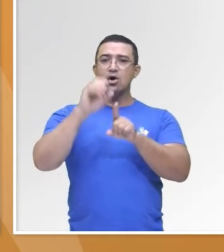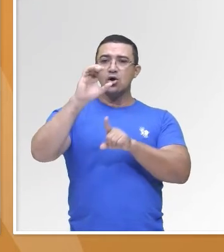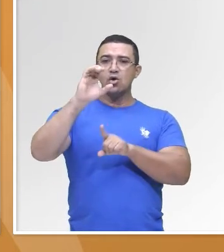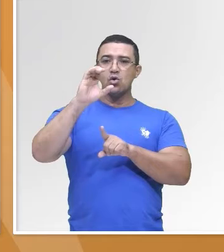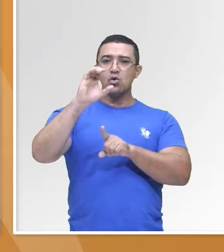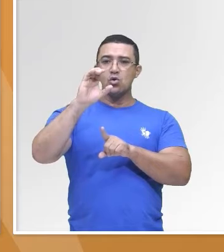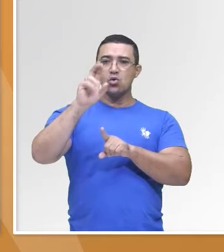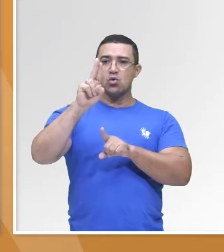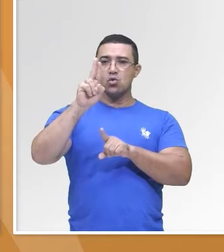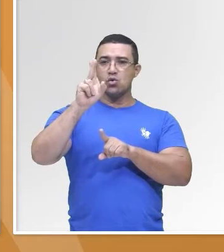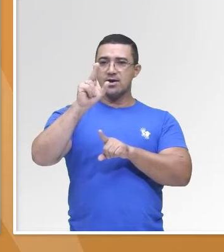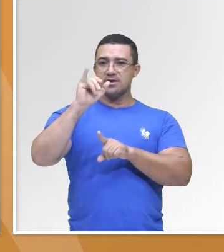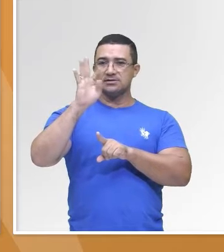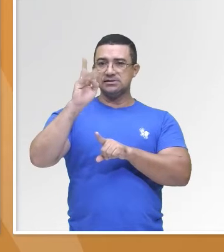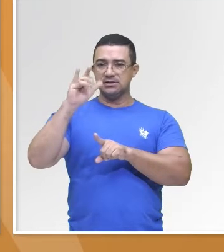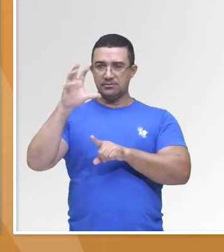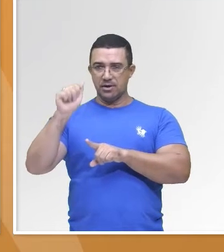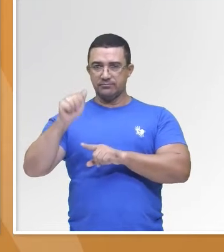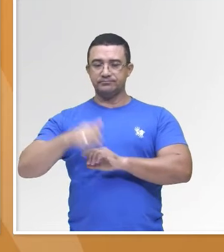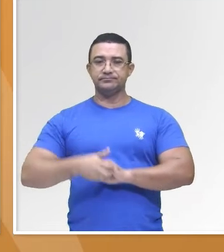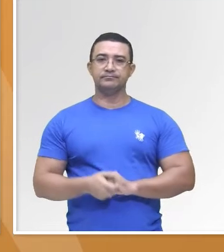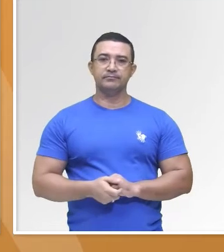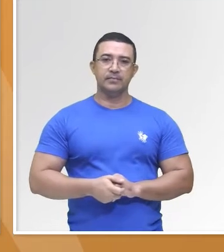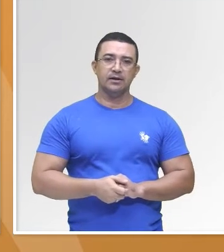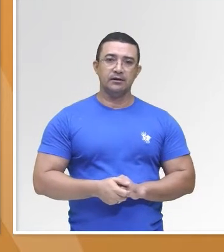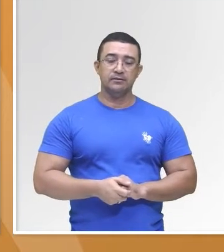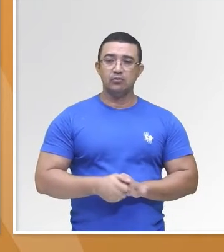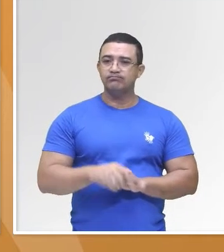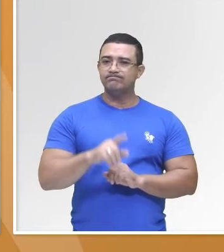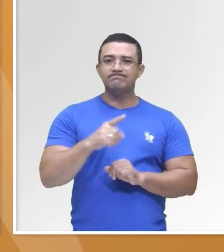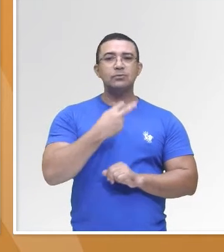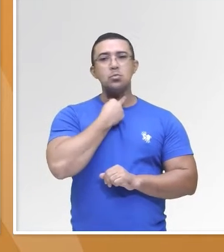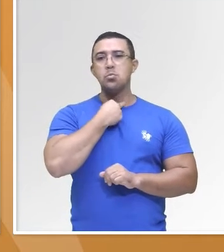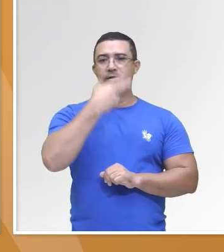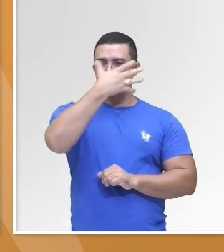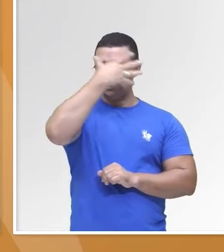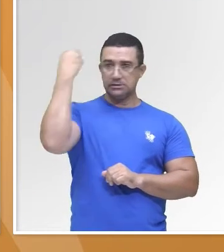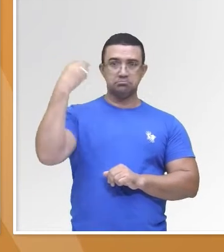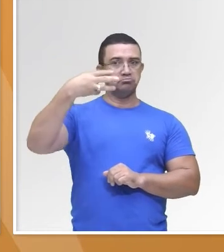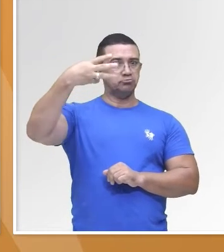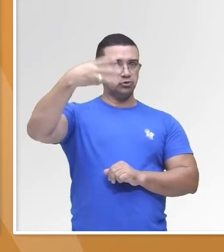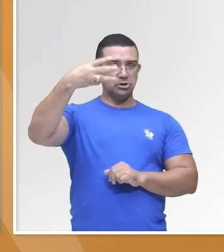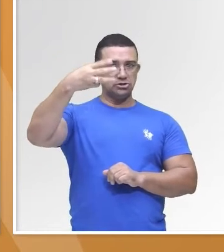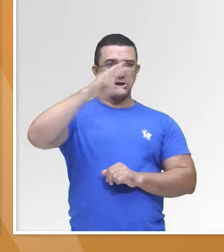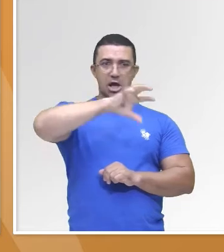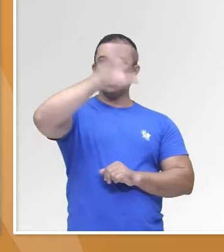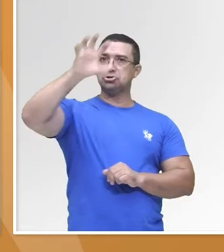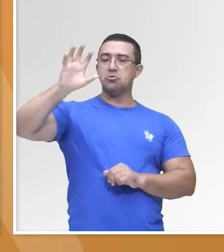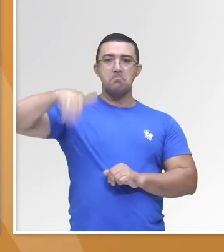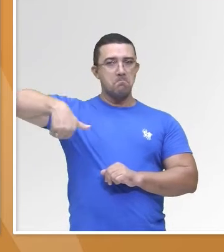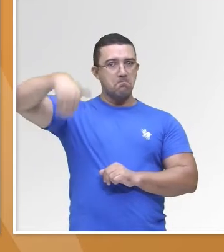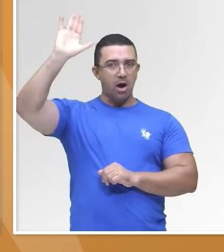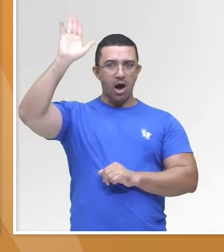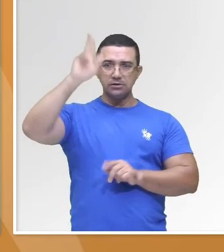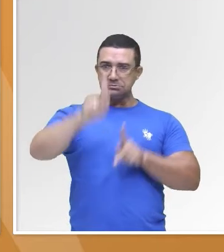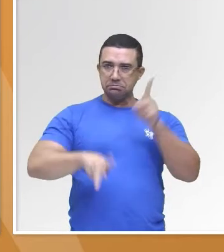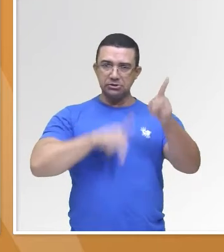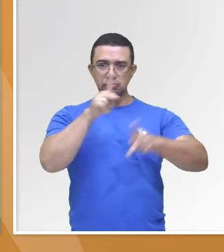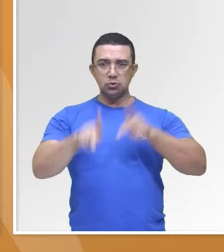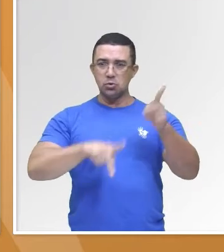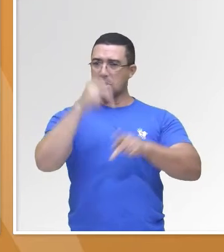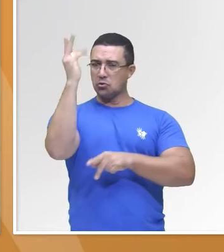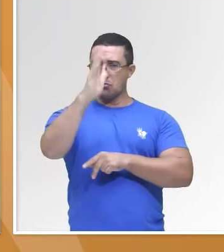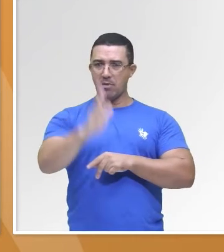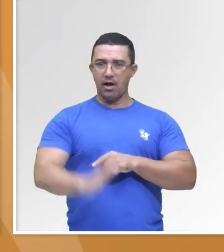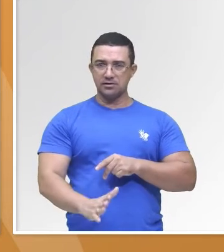sobre essa questão de população e povoamento, não esqueçam, né, a terceira região mais populosa do Brasil perde para o